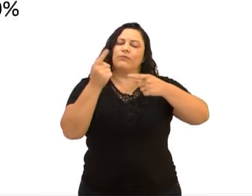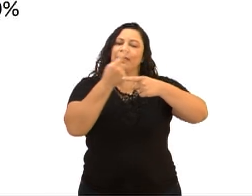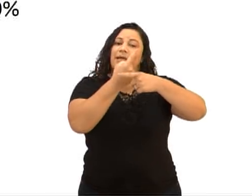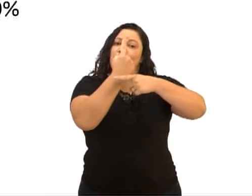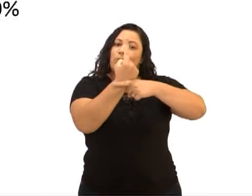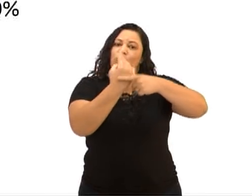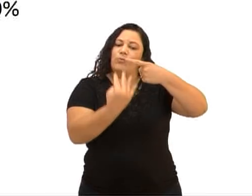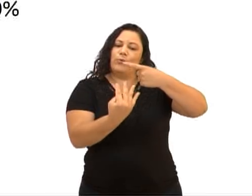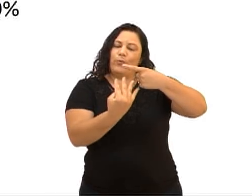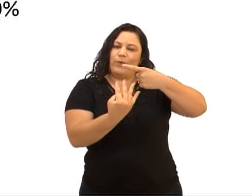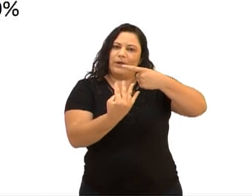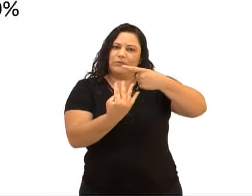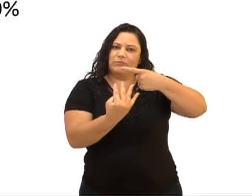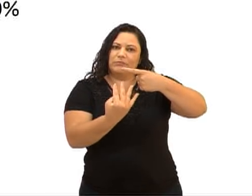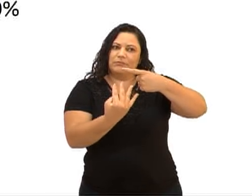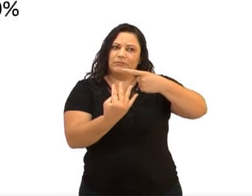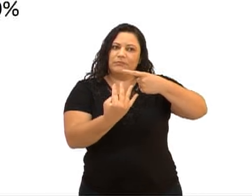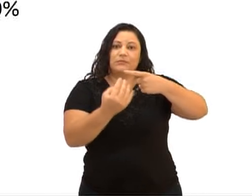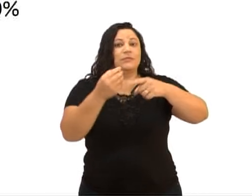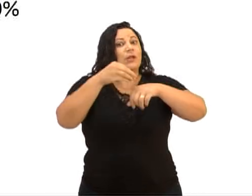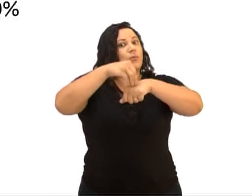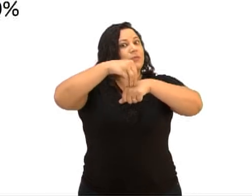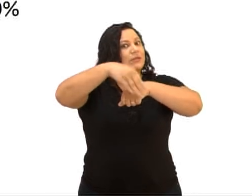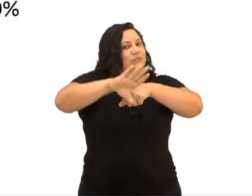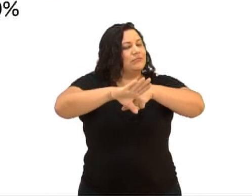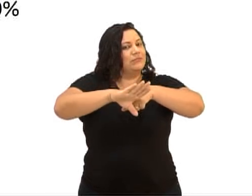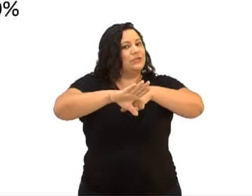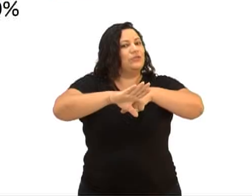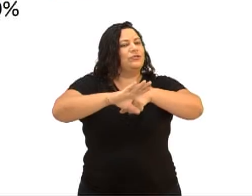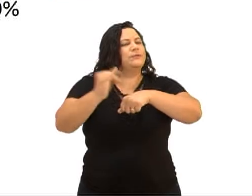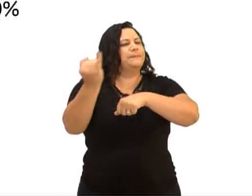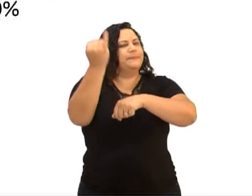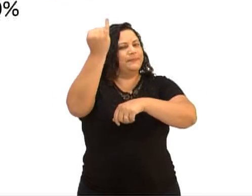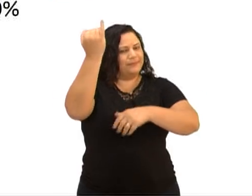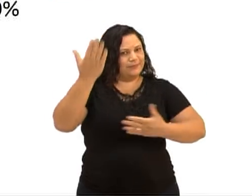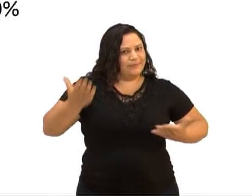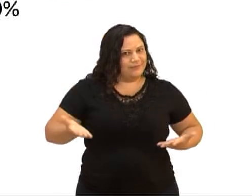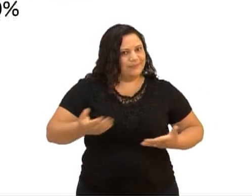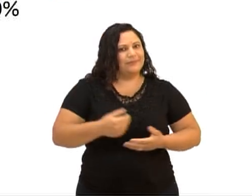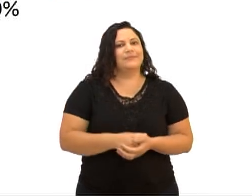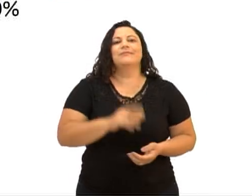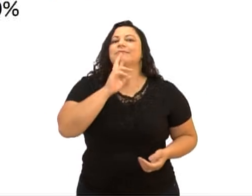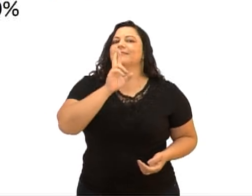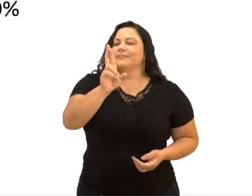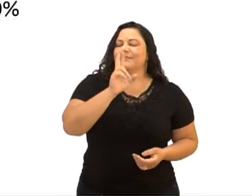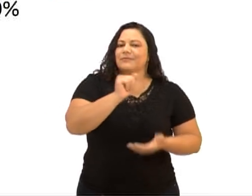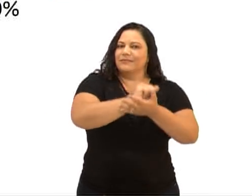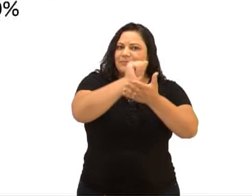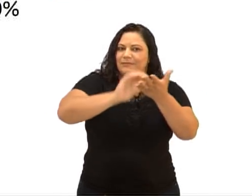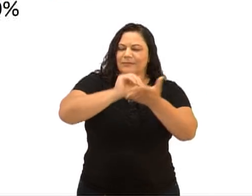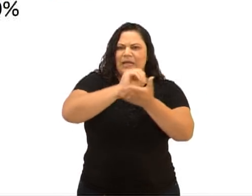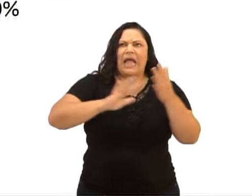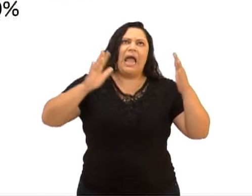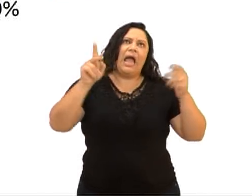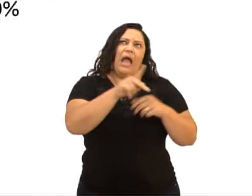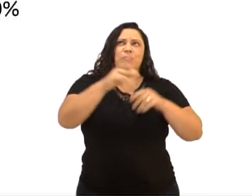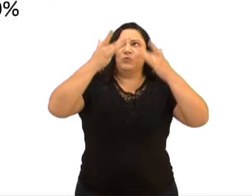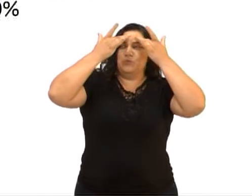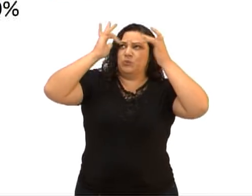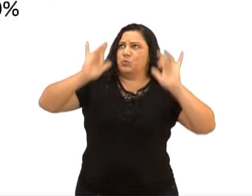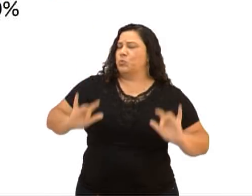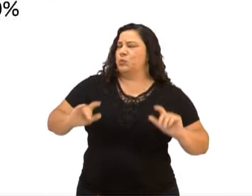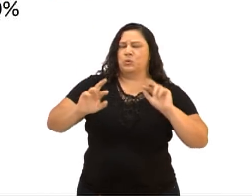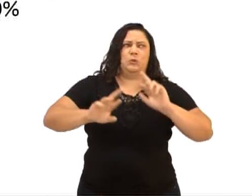parte. Certo? Então, essa é uma dica muito valiosa que vocês poderiam utilizar para resolver a atividade. Ai, professora, mas eu não fiz assim, eu resolvi